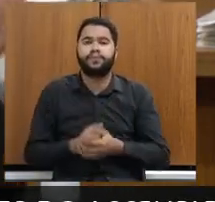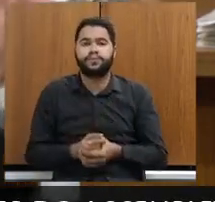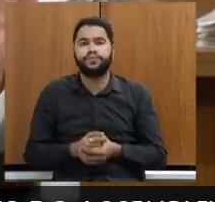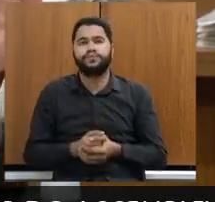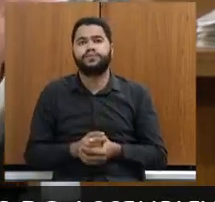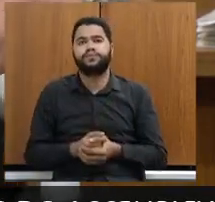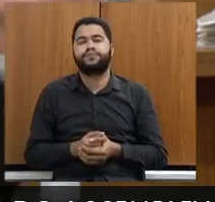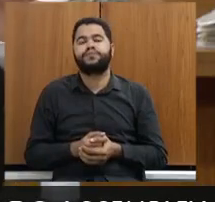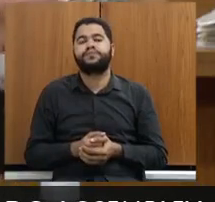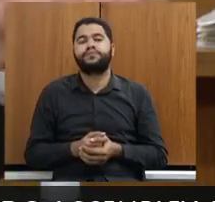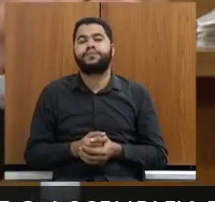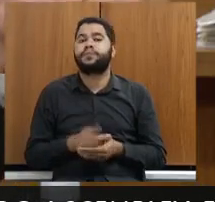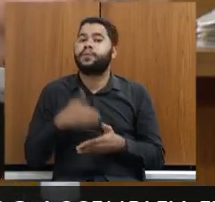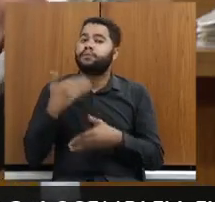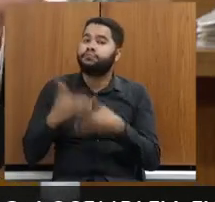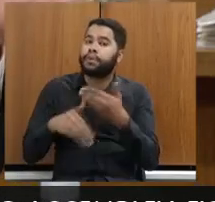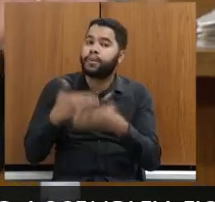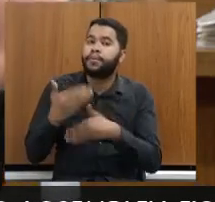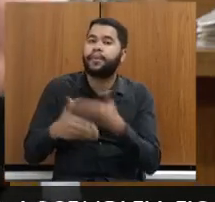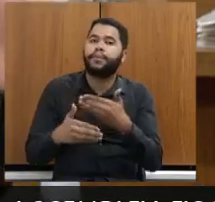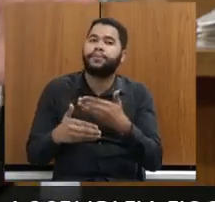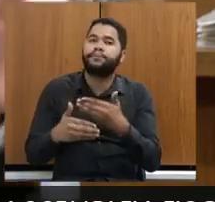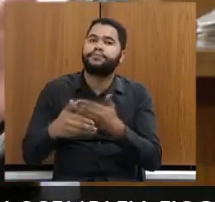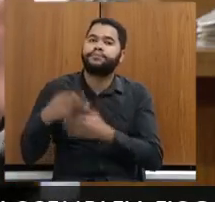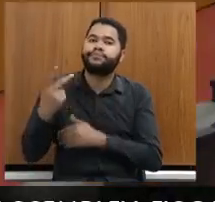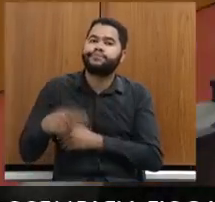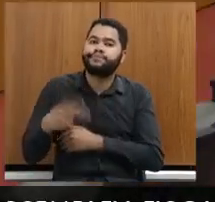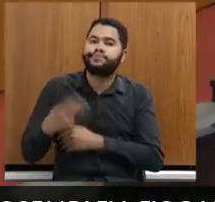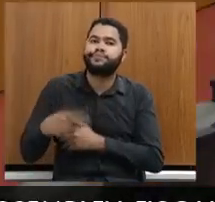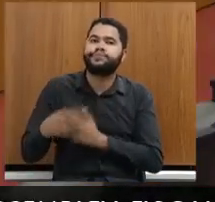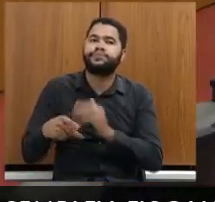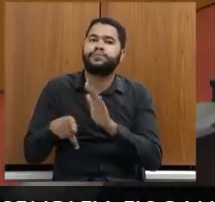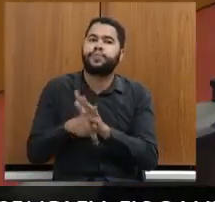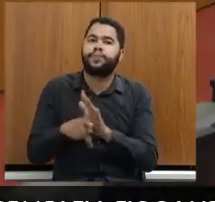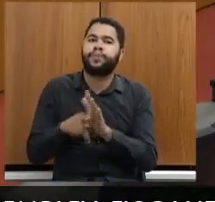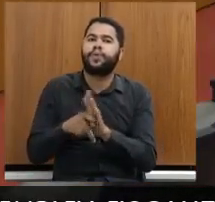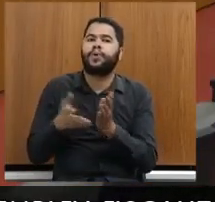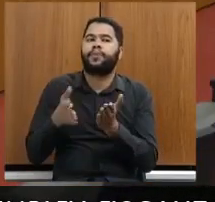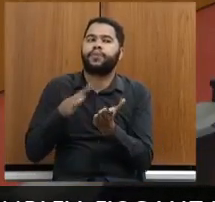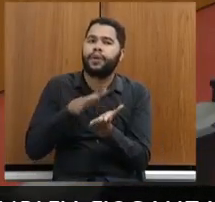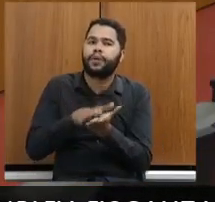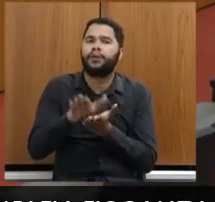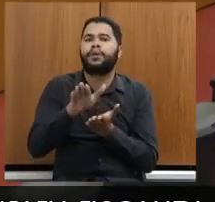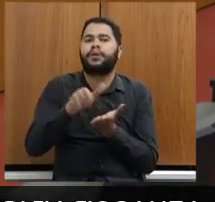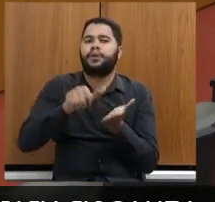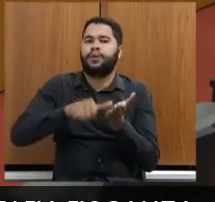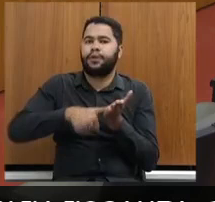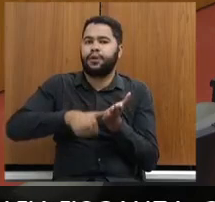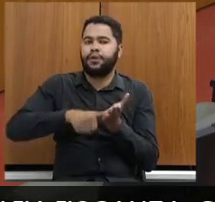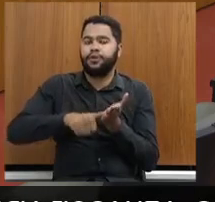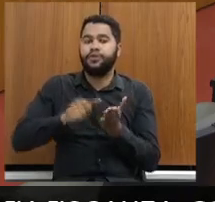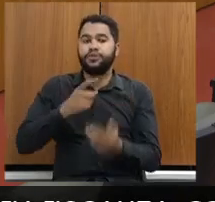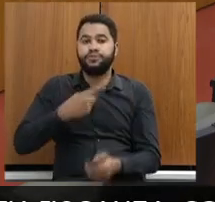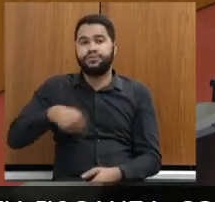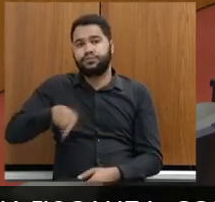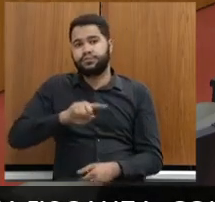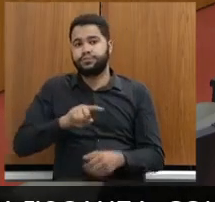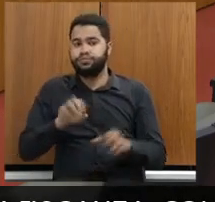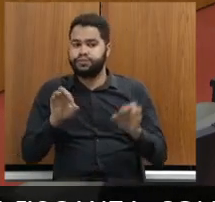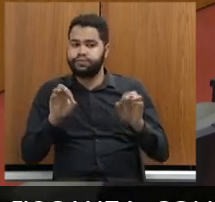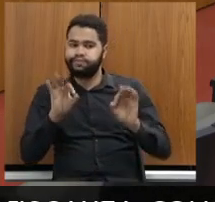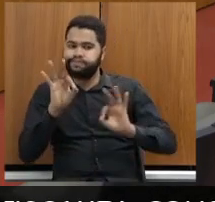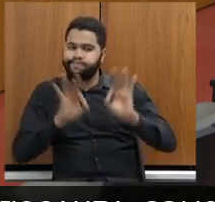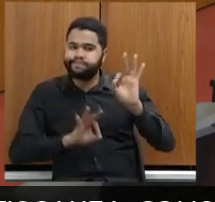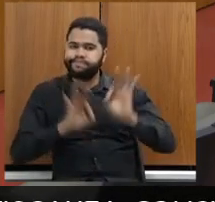é para modernização aqui da emissão da carteira nós estamos fechando